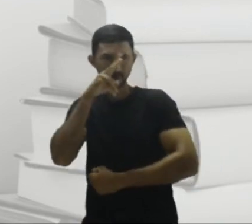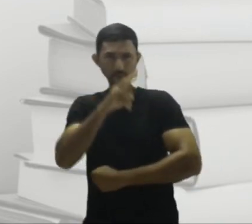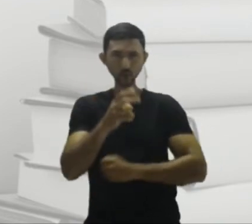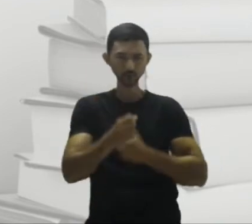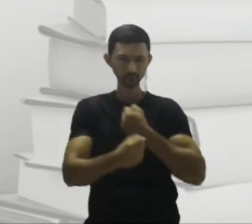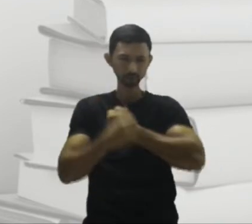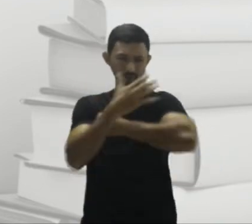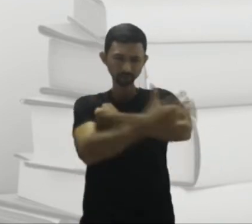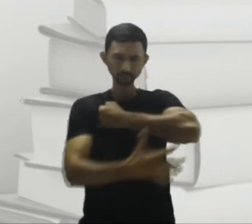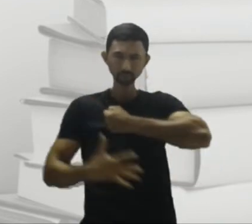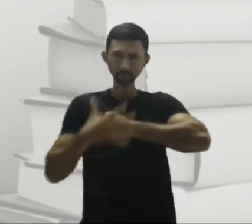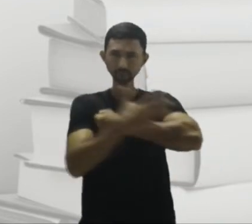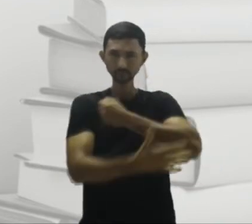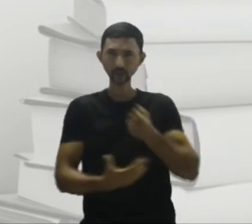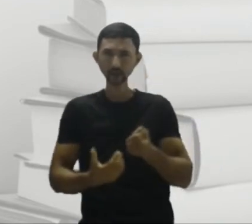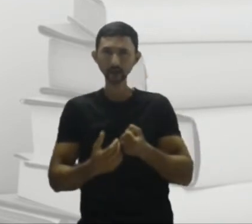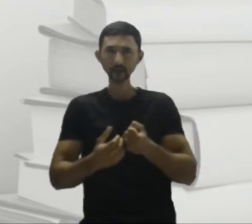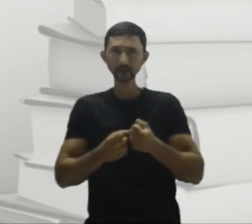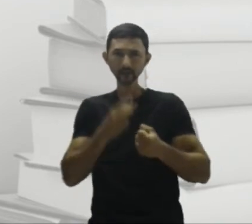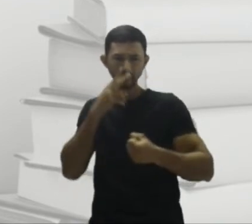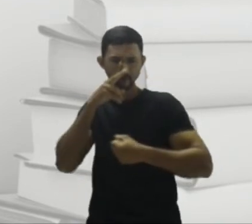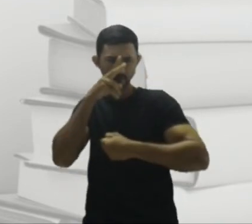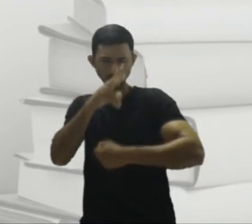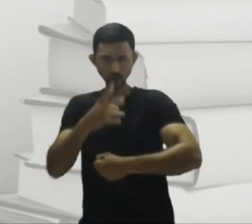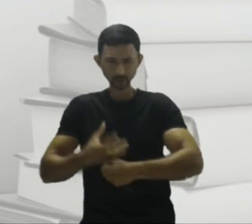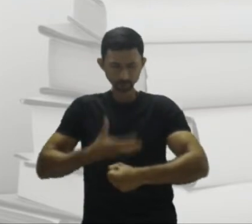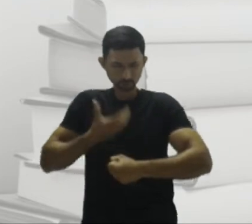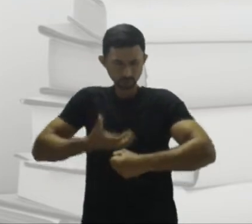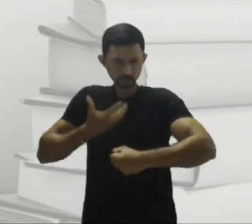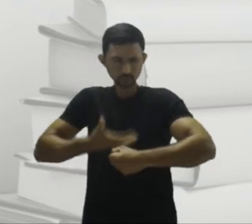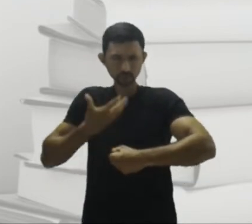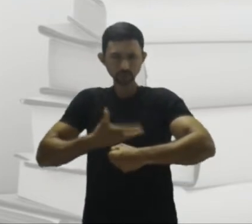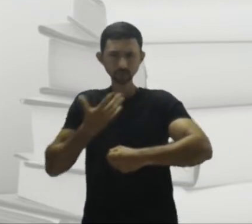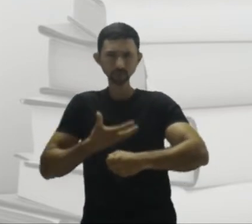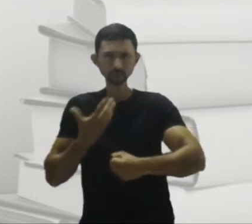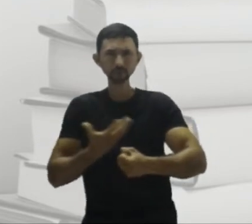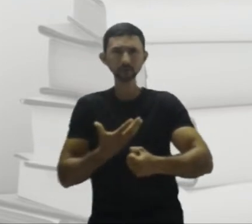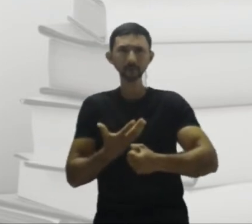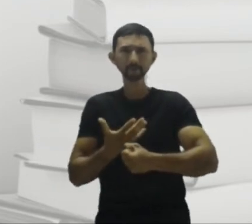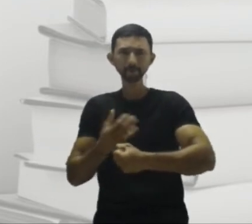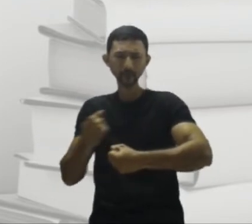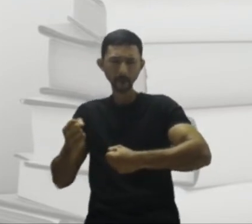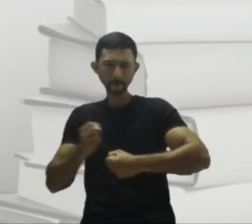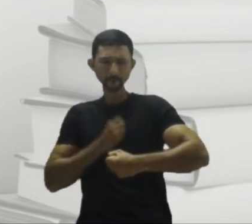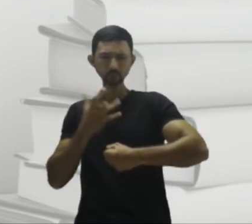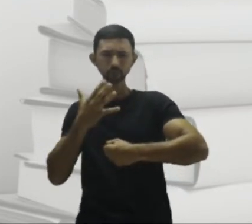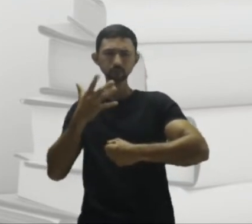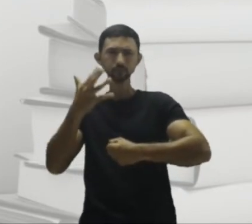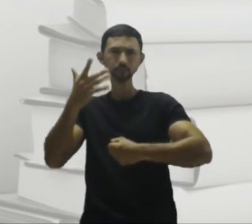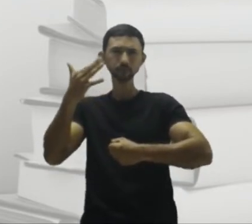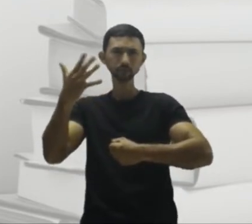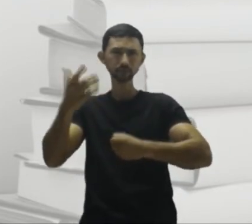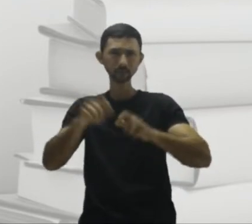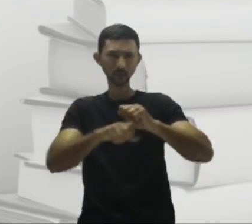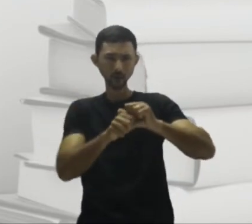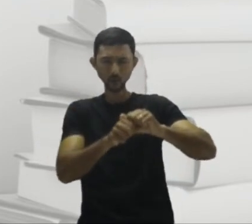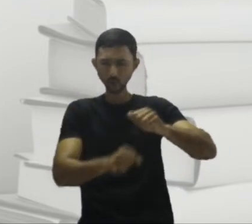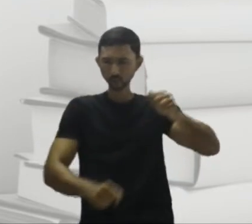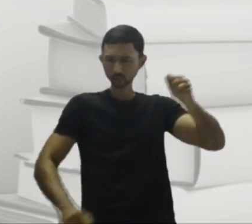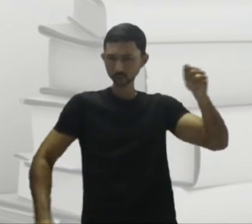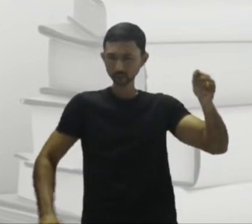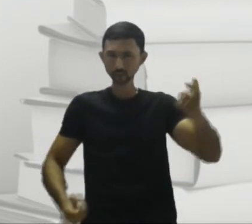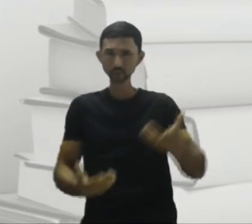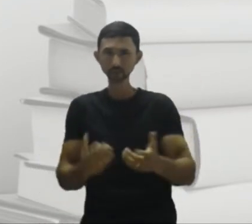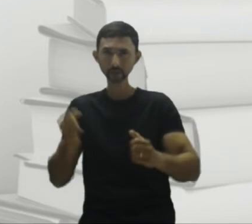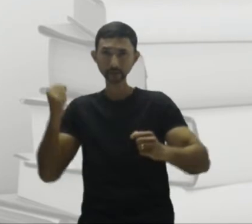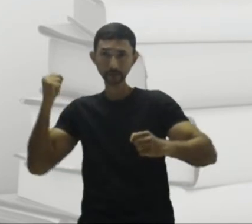escudo diante do peito, e seu elmo se sacudia com a reluzente crista. O brilho da aguçada ponta da lança que Aquiles empunhava com a